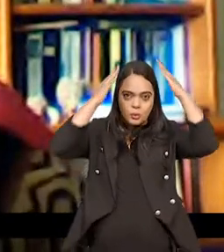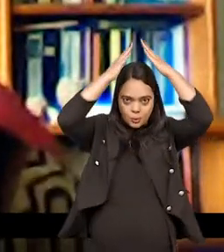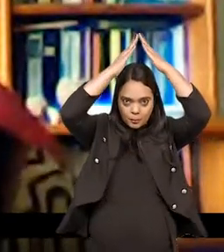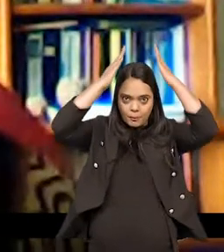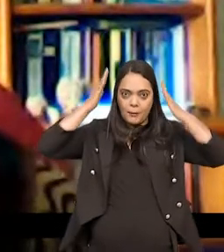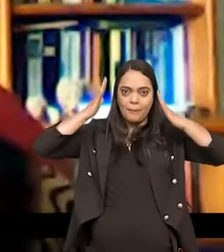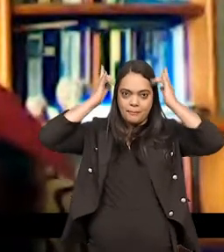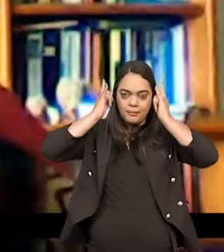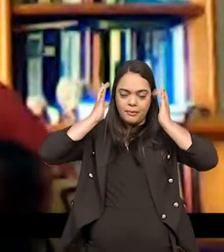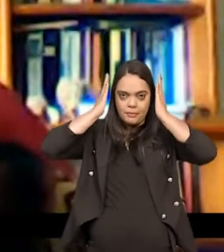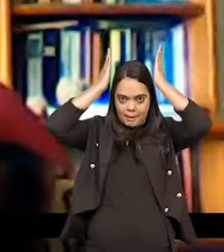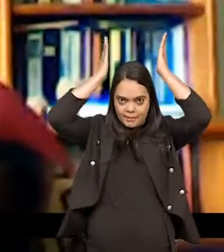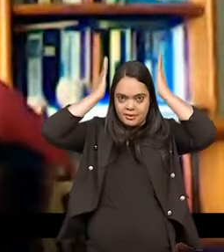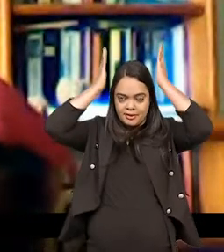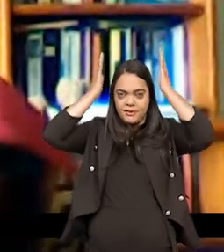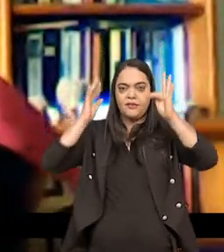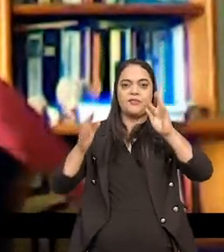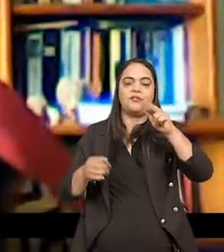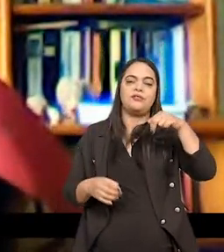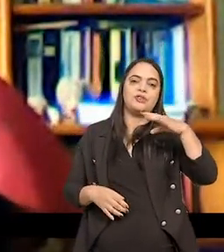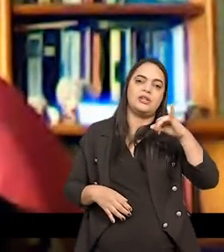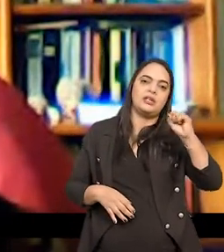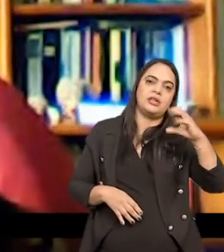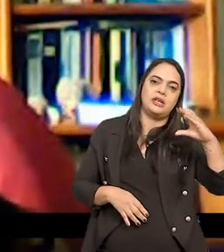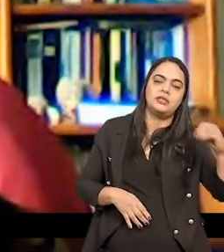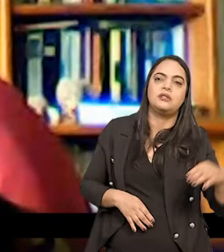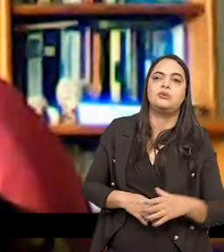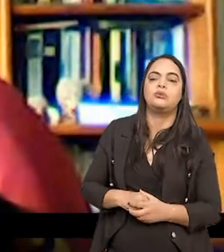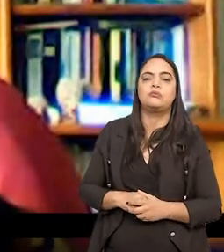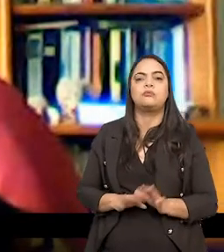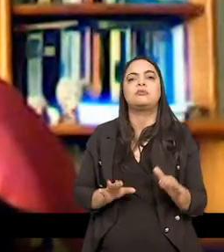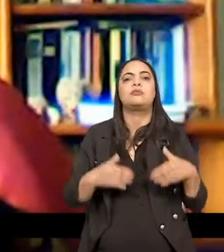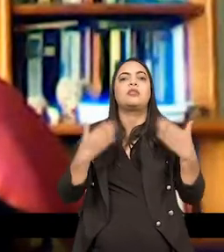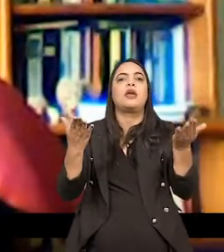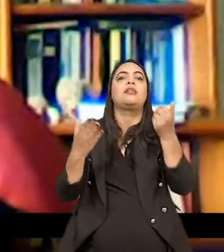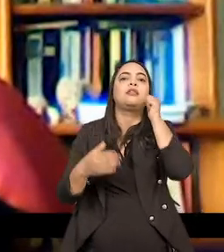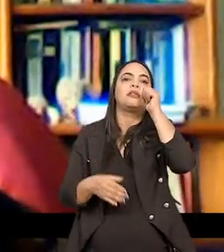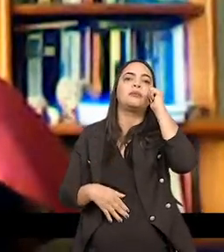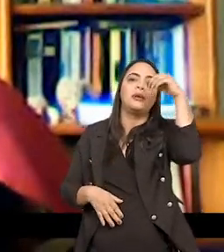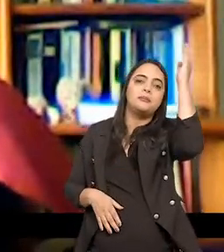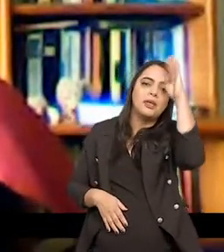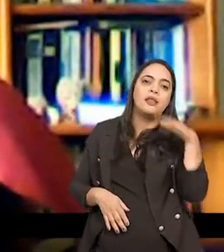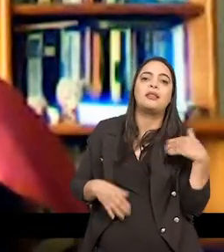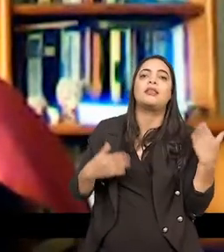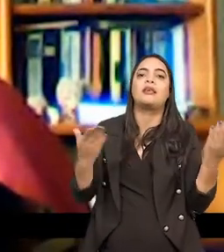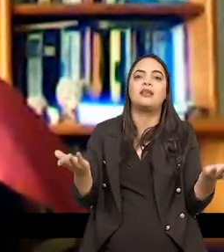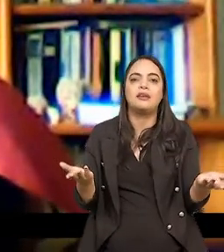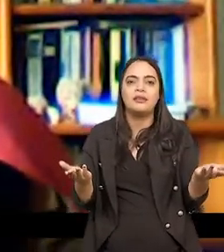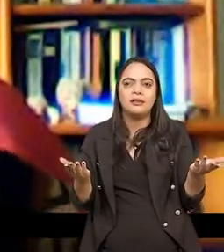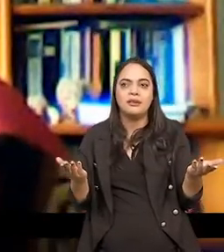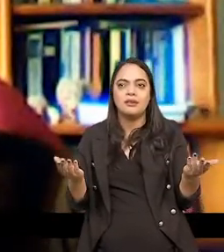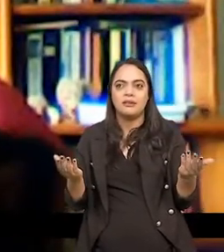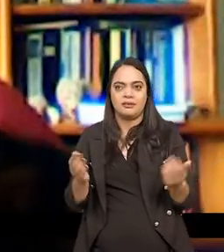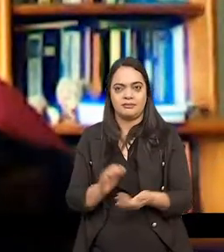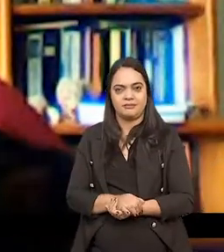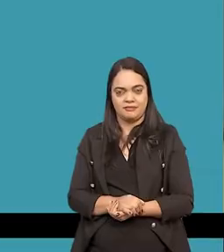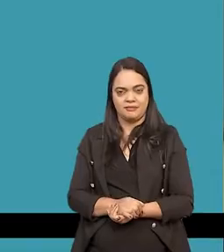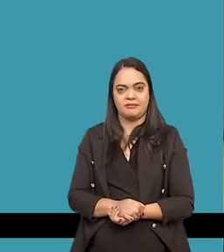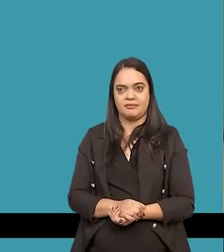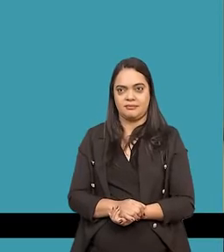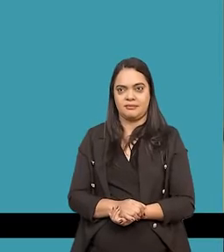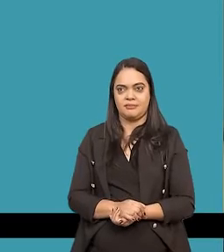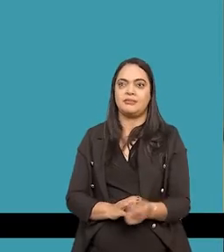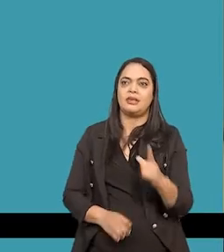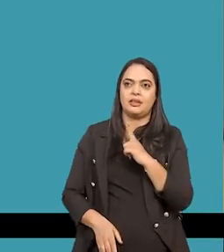mulheres que reconstruíram o país. Bom, e cadê as brasileiras? Vocês acham que eu acho? Tem lá a